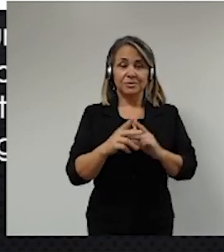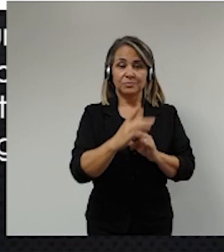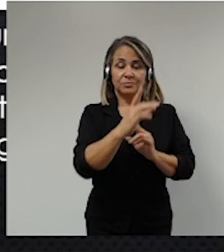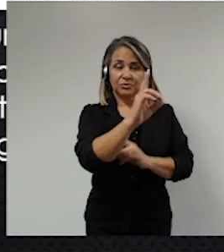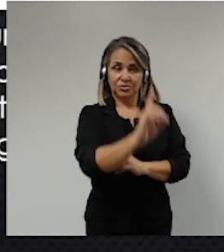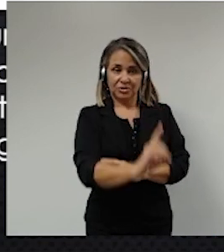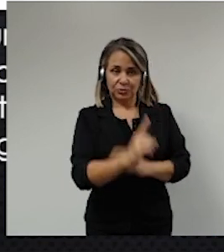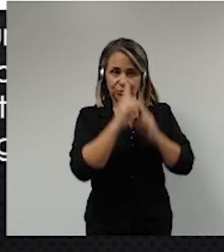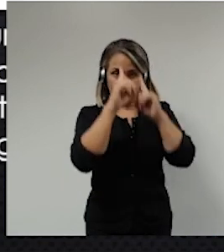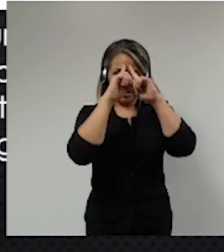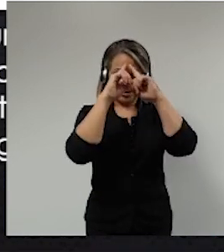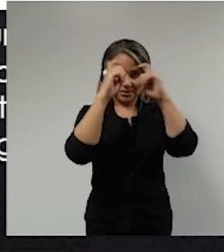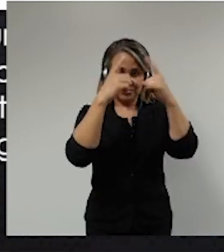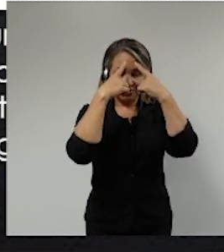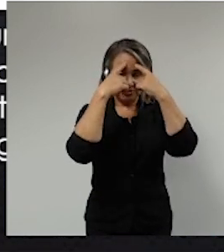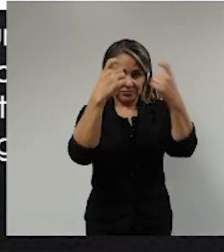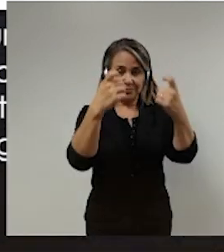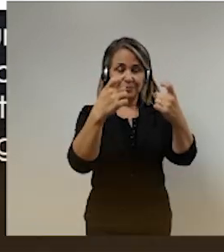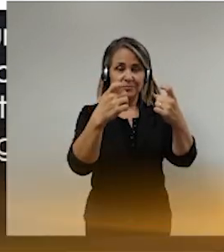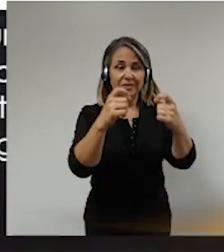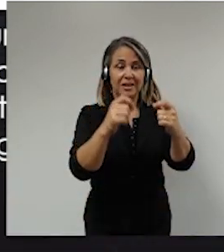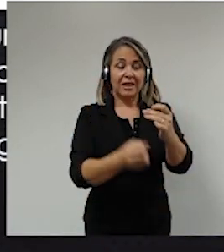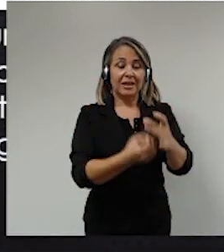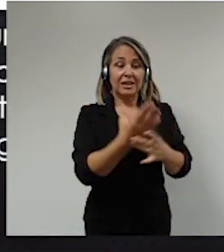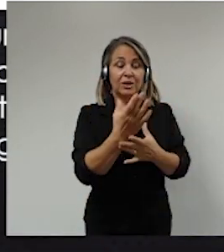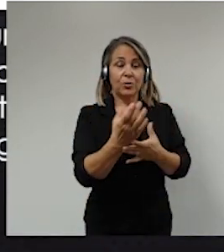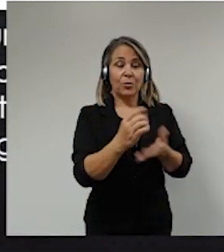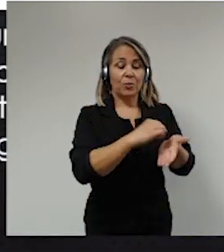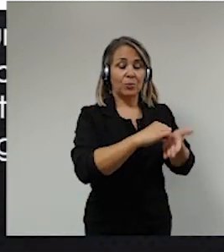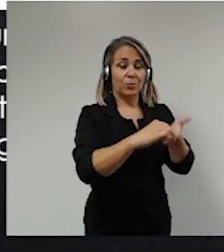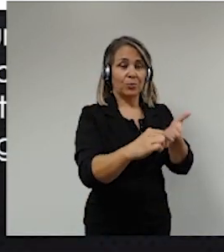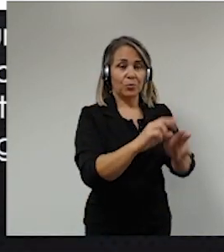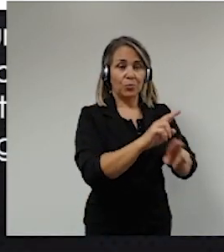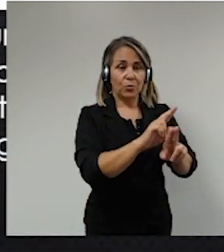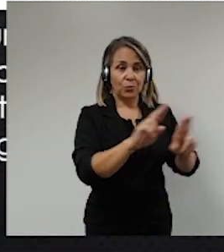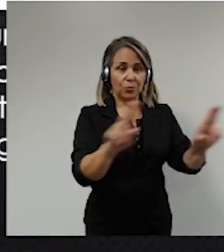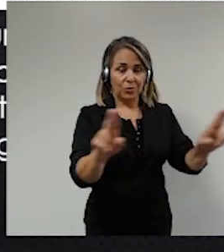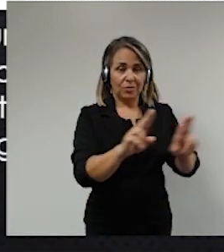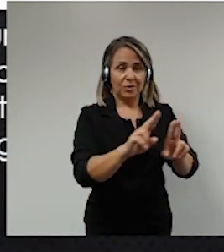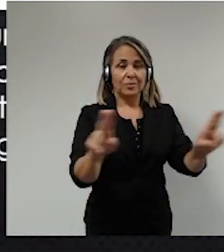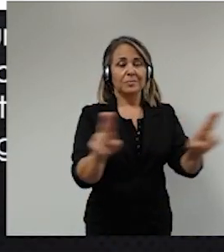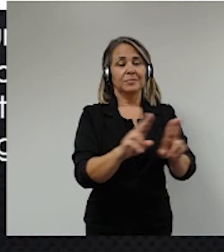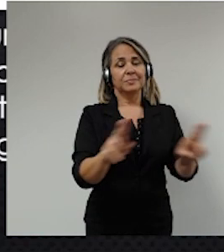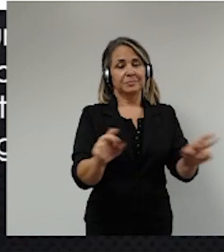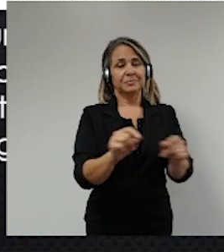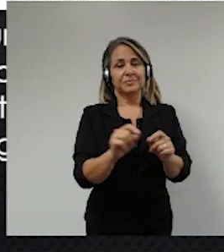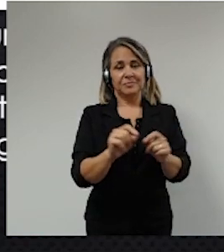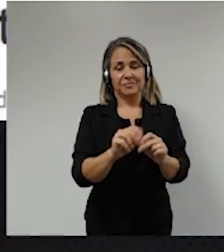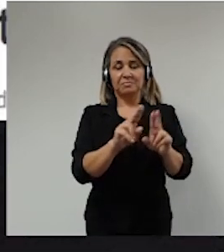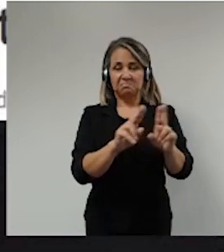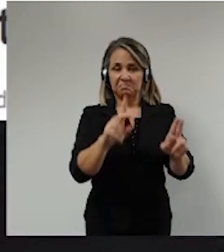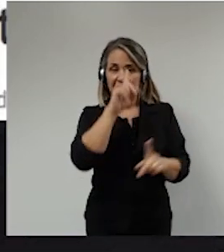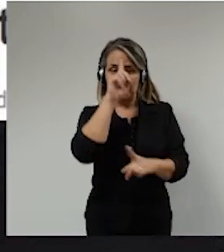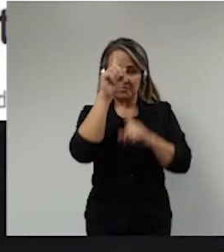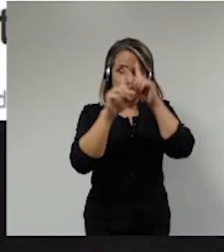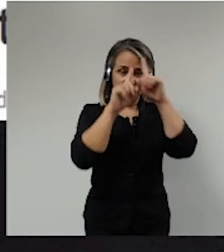diretor criativo. Ele criou esse logotipo e acho que era uma boa essa adoção desse logotipo.